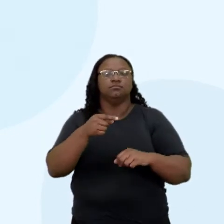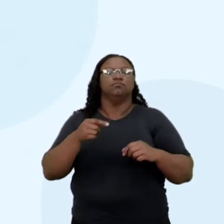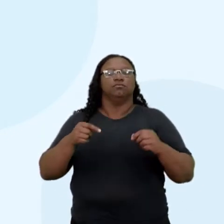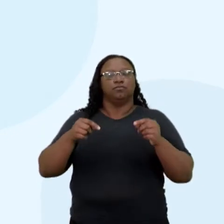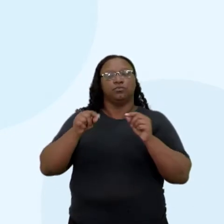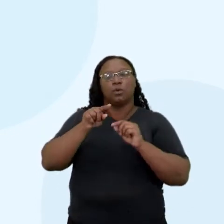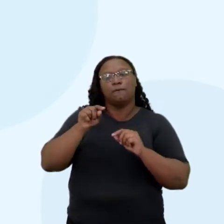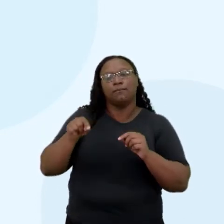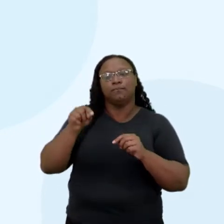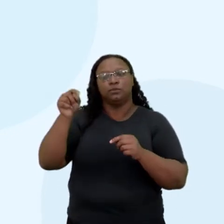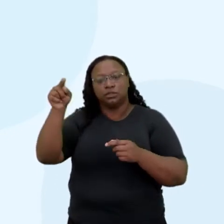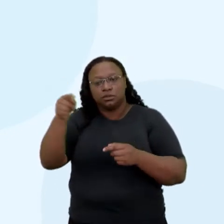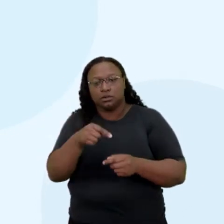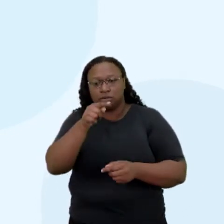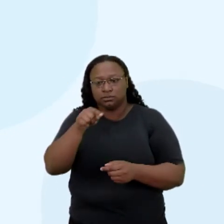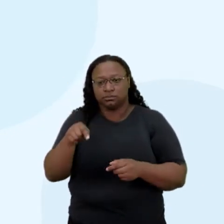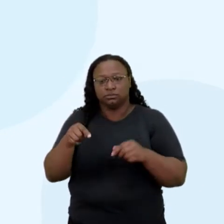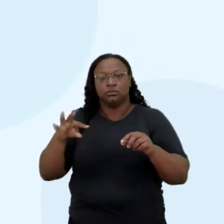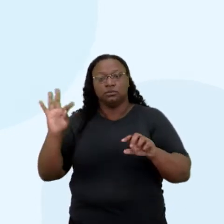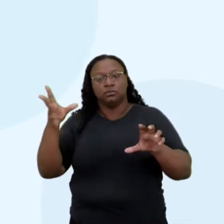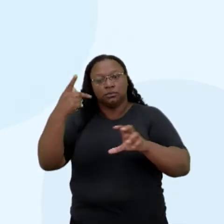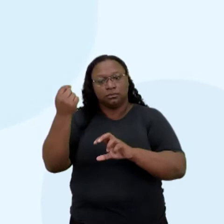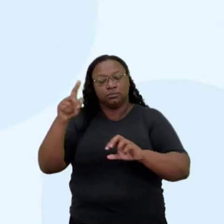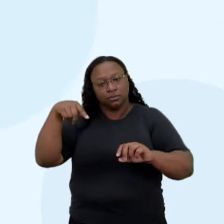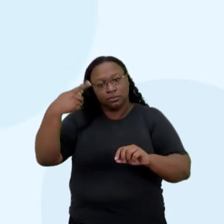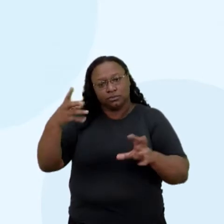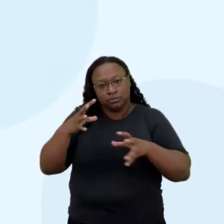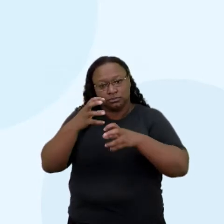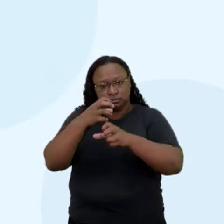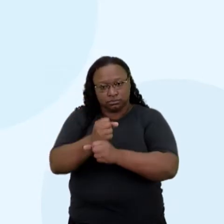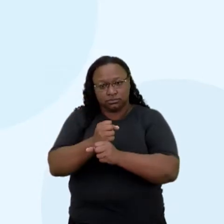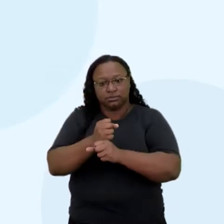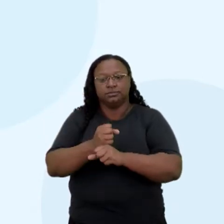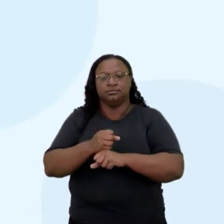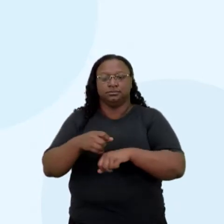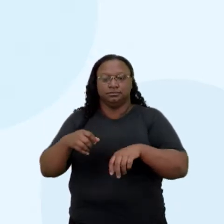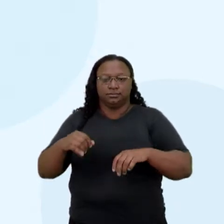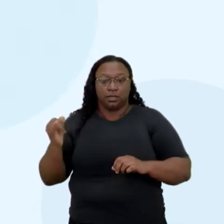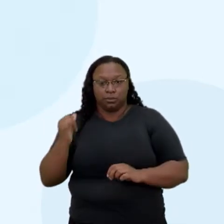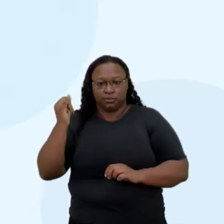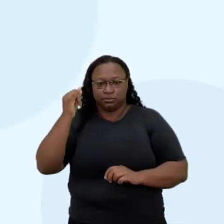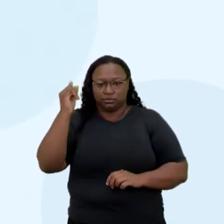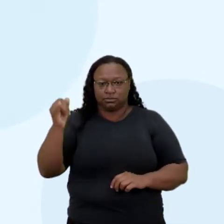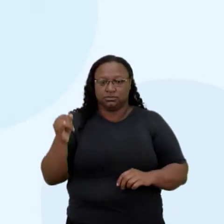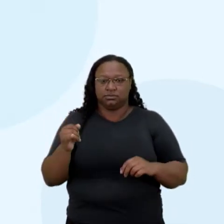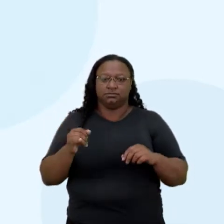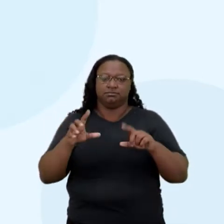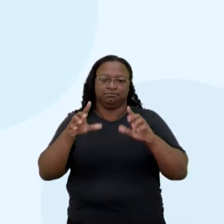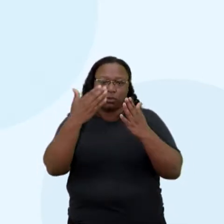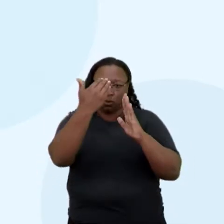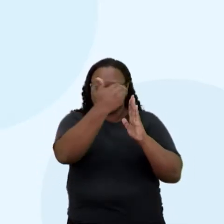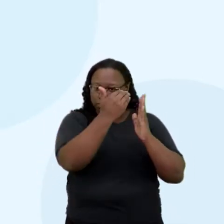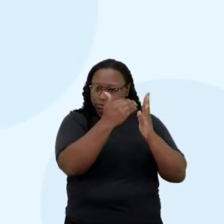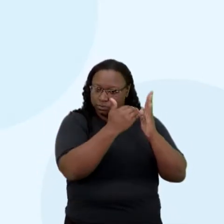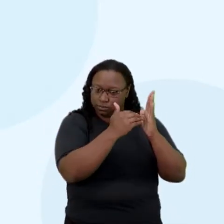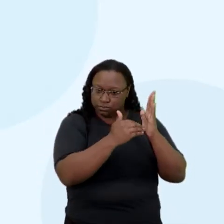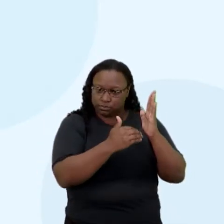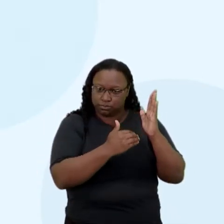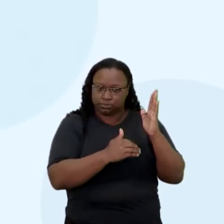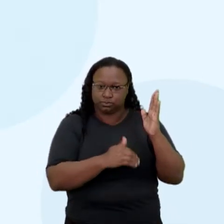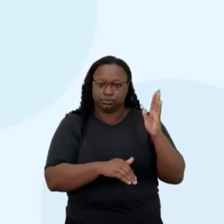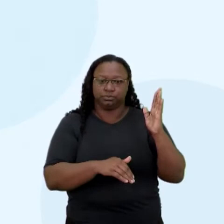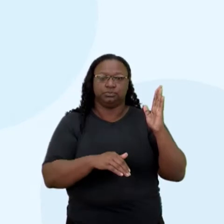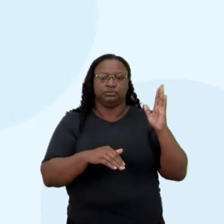vai fazer o quê? Todos esses somatórios aí também. Daí a importância de se utilizar essas planilhas para fazerem esses cálculos, né?